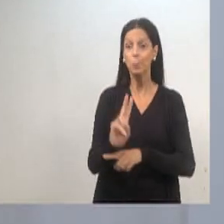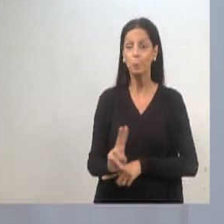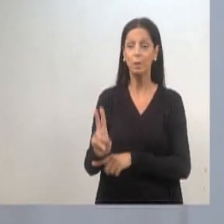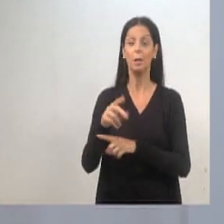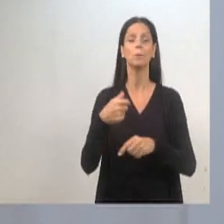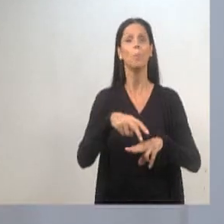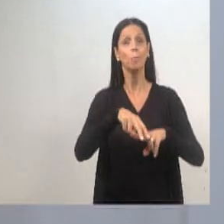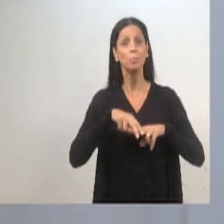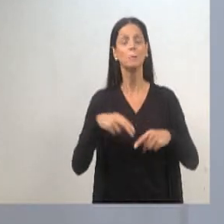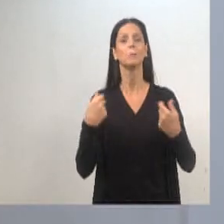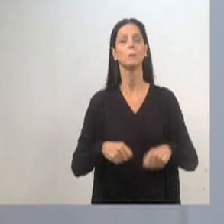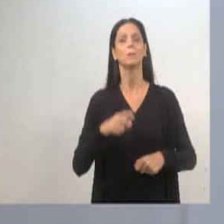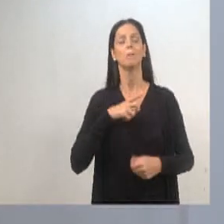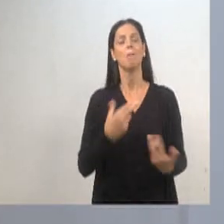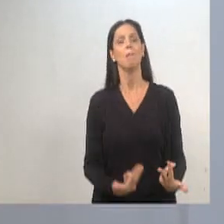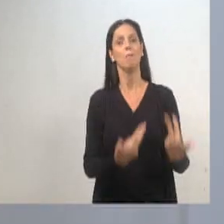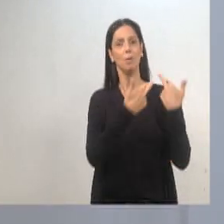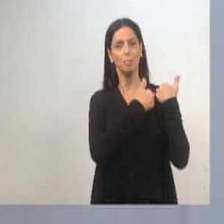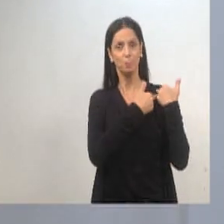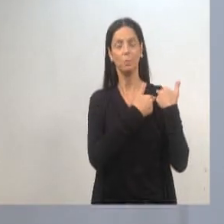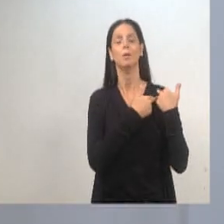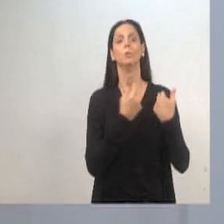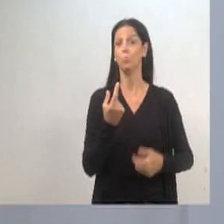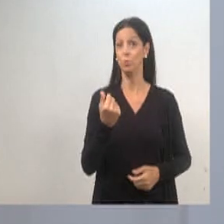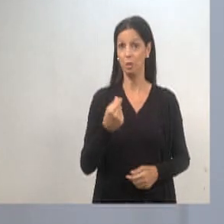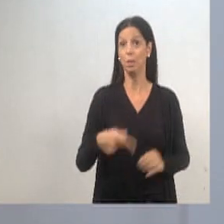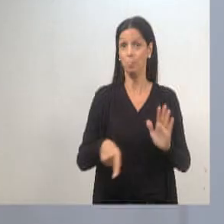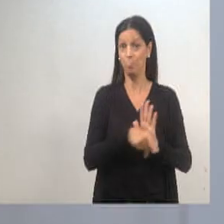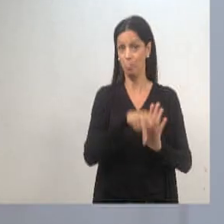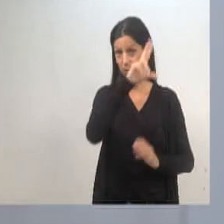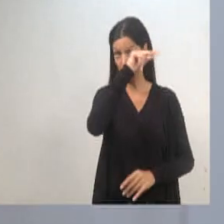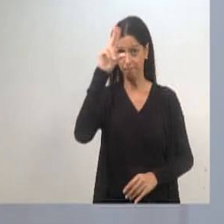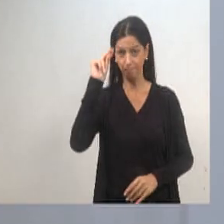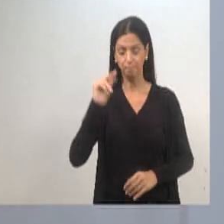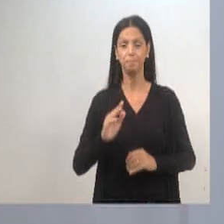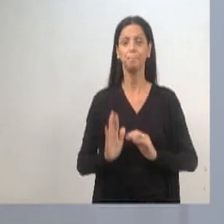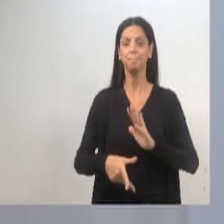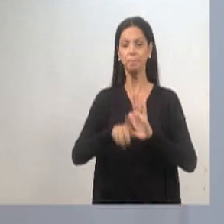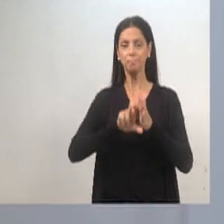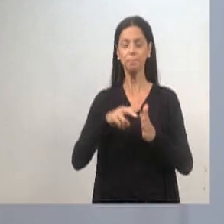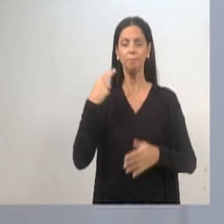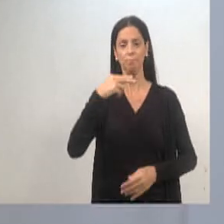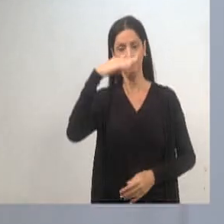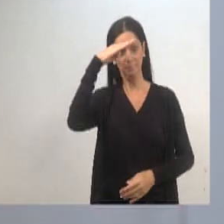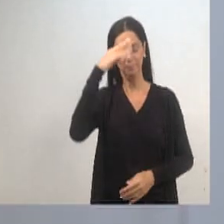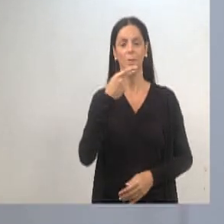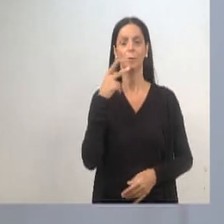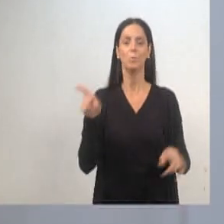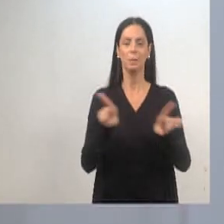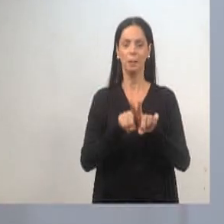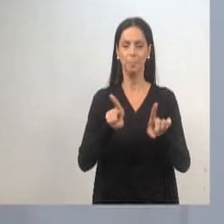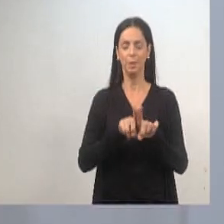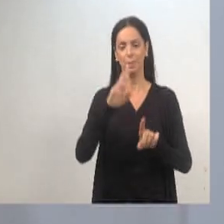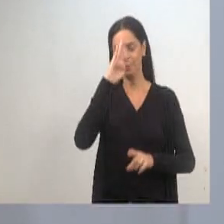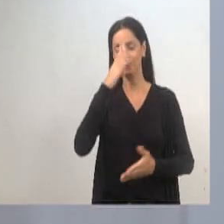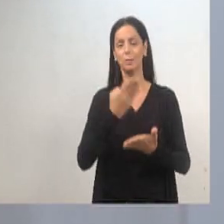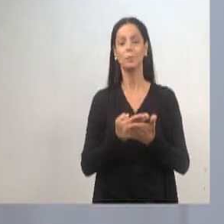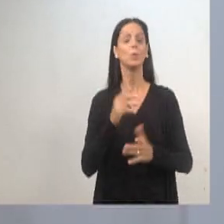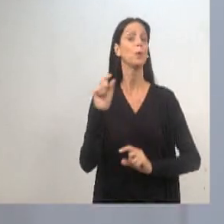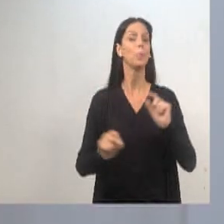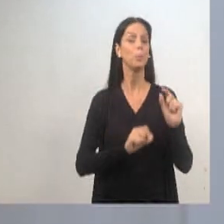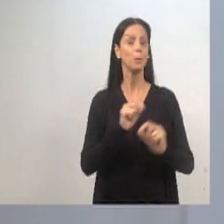dinheiro público. Com relação ao que disse o vereador Jovino, eu acredito que